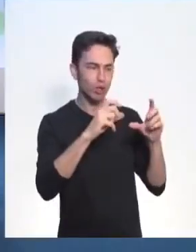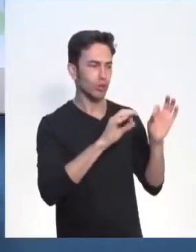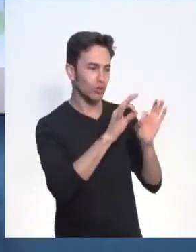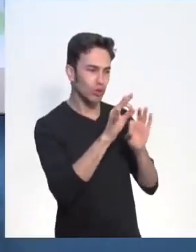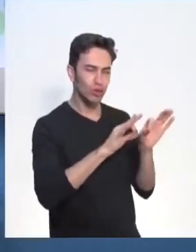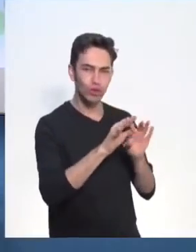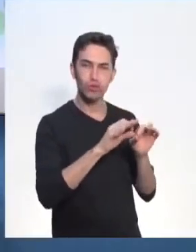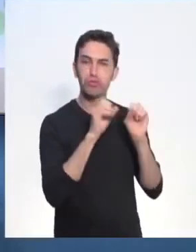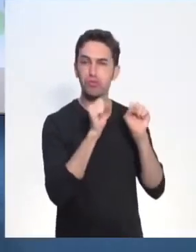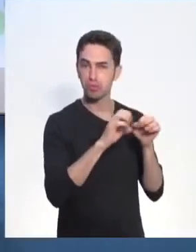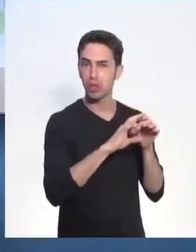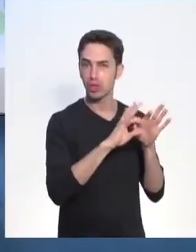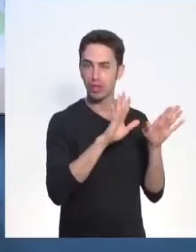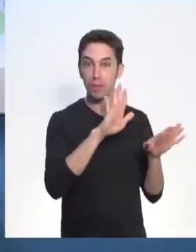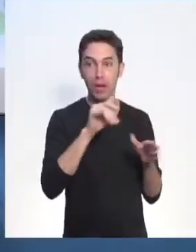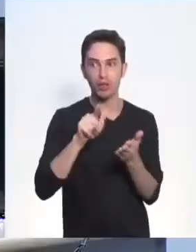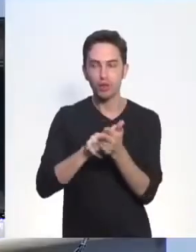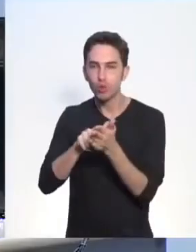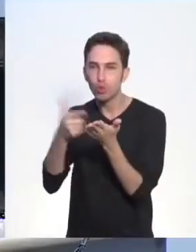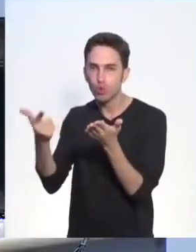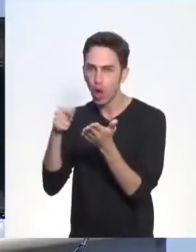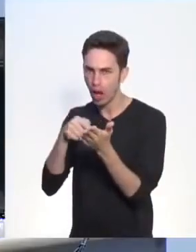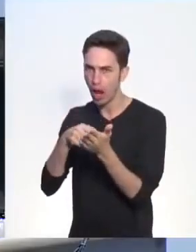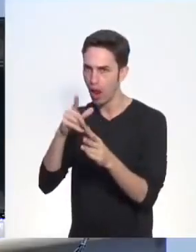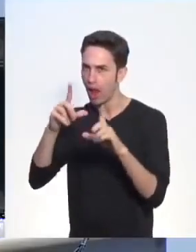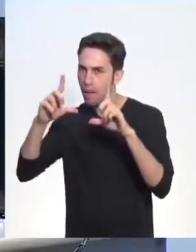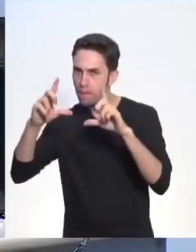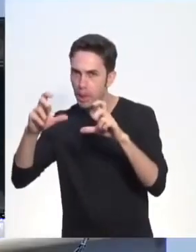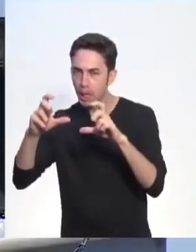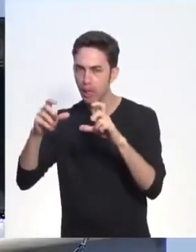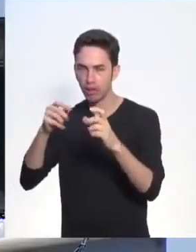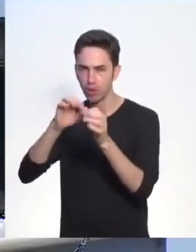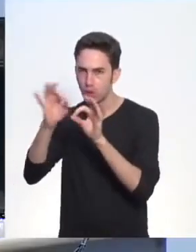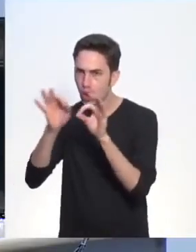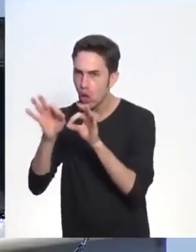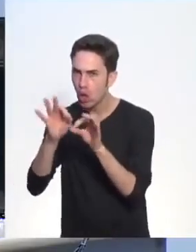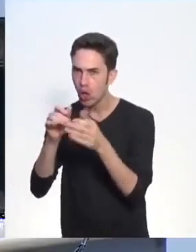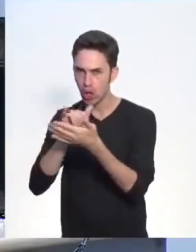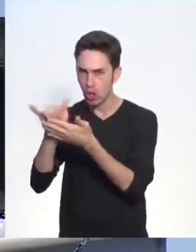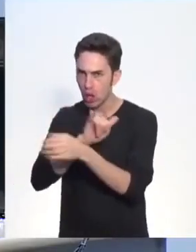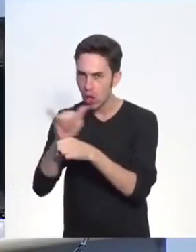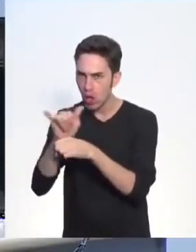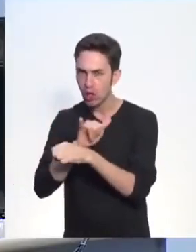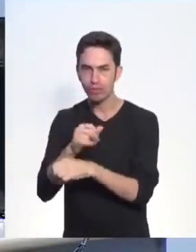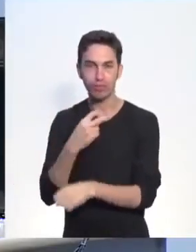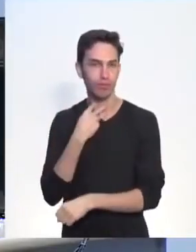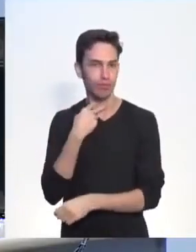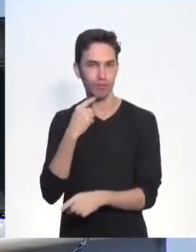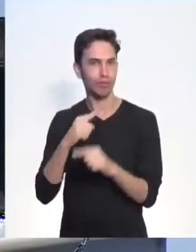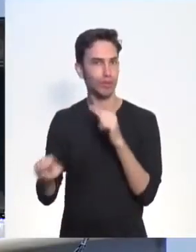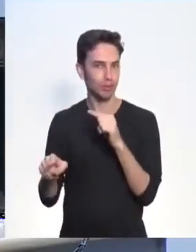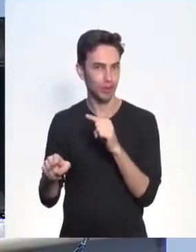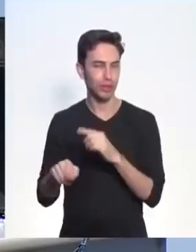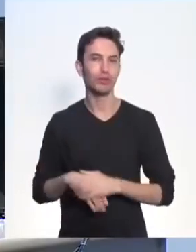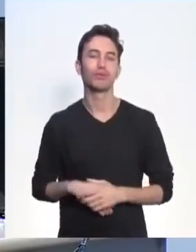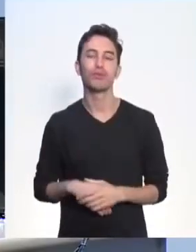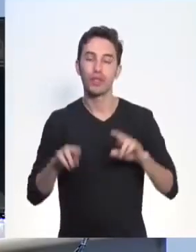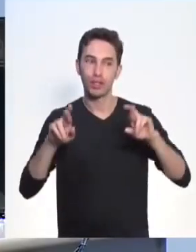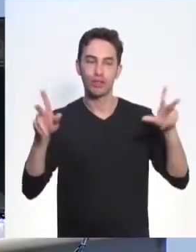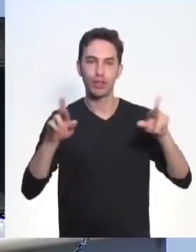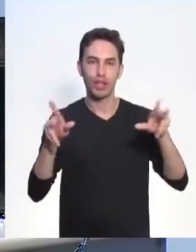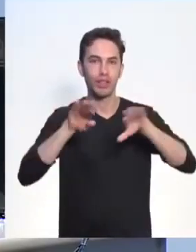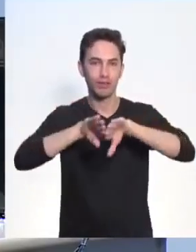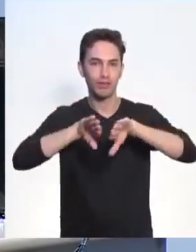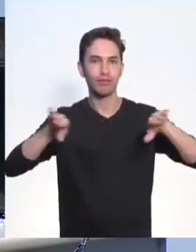gente vai fazer, então, a gente vai começar a montar o nosso roteiro, tá? Então, eu